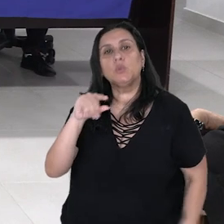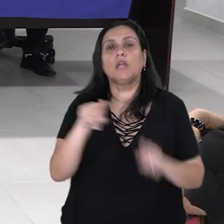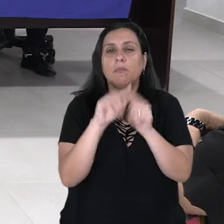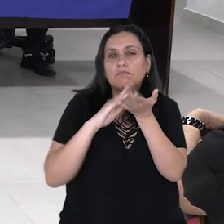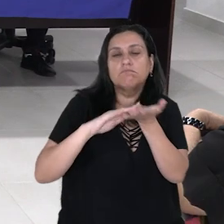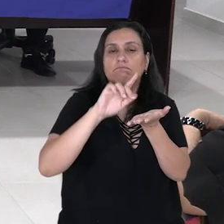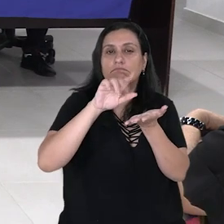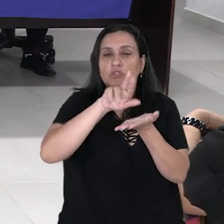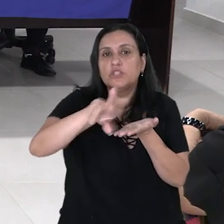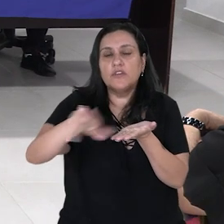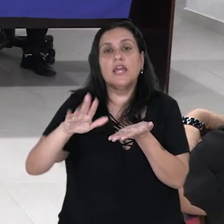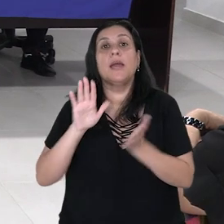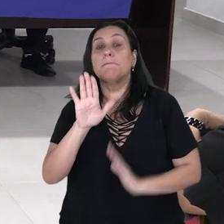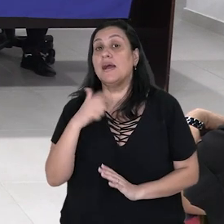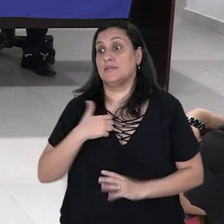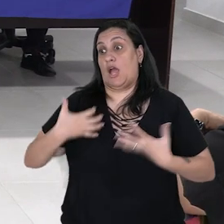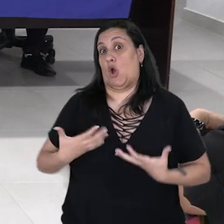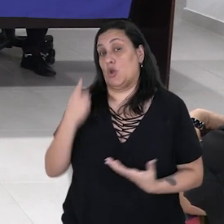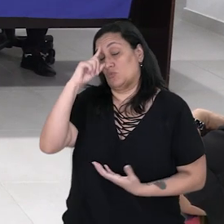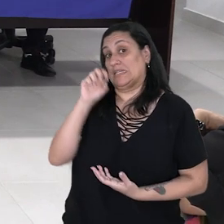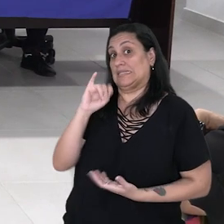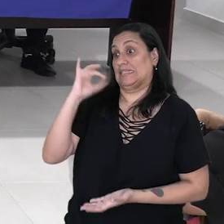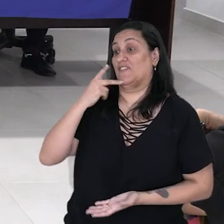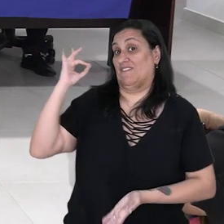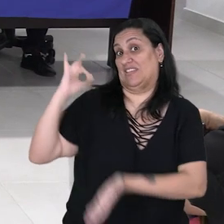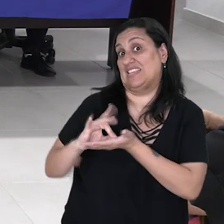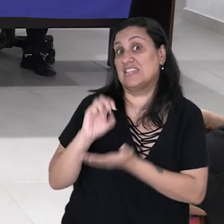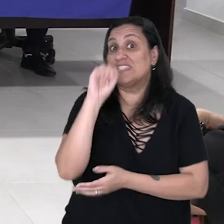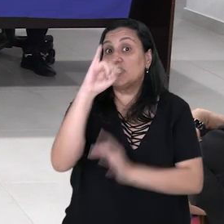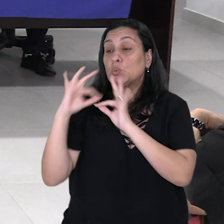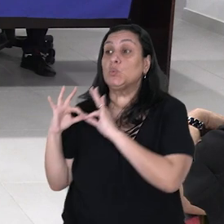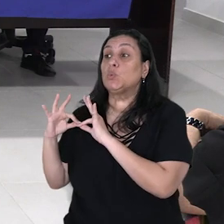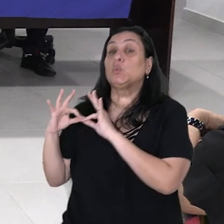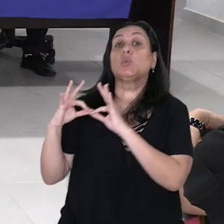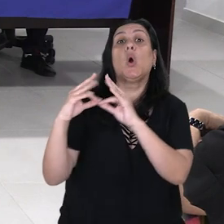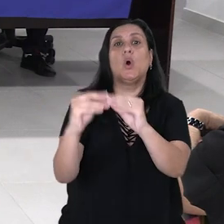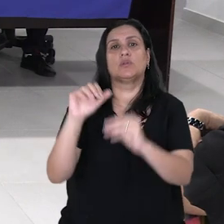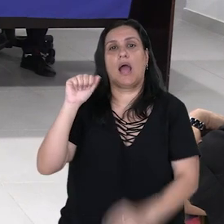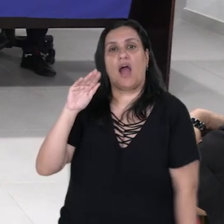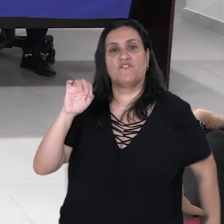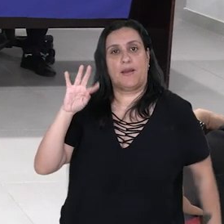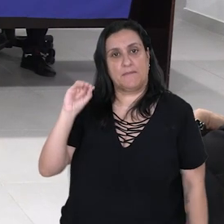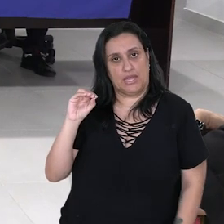pouco diferente. Agora, eu não sei dizer se todos os